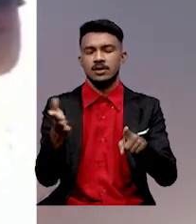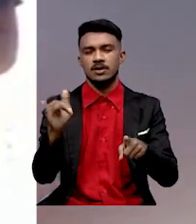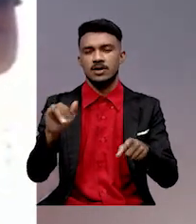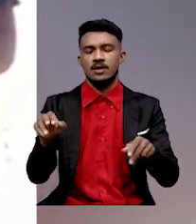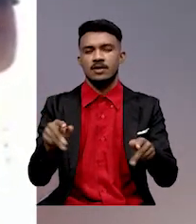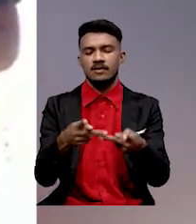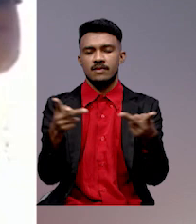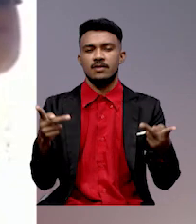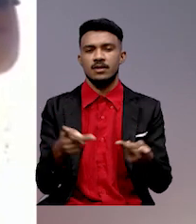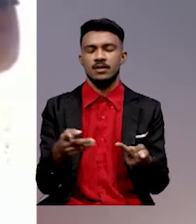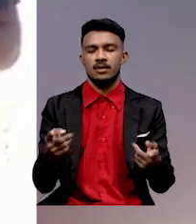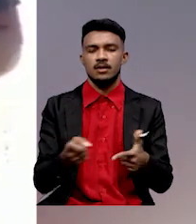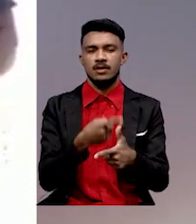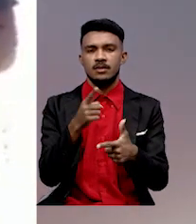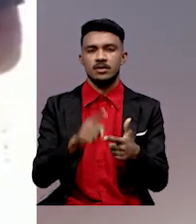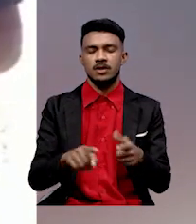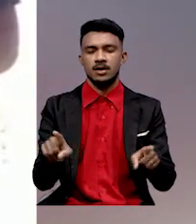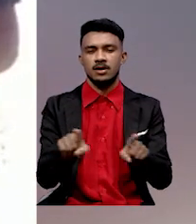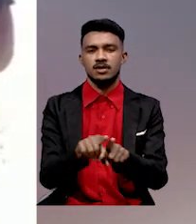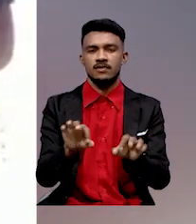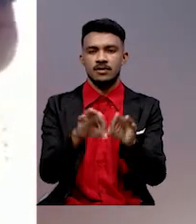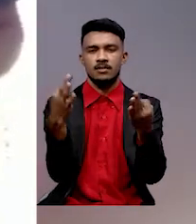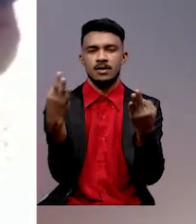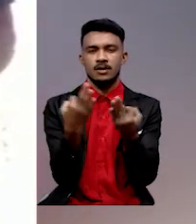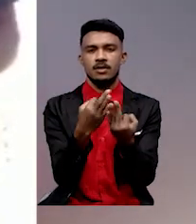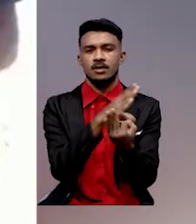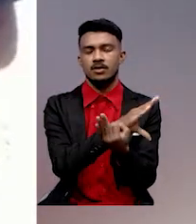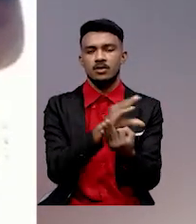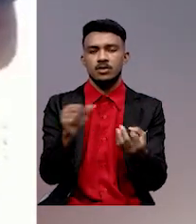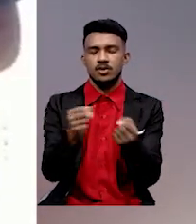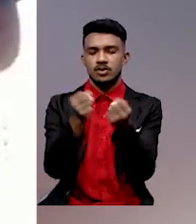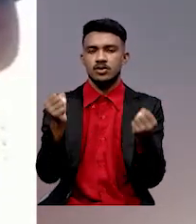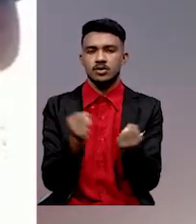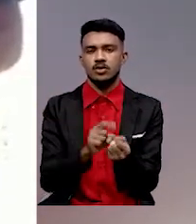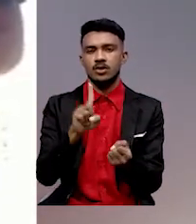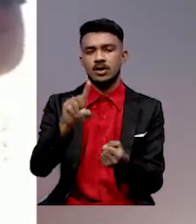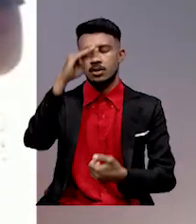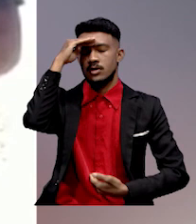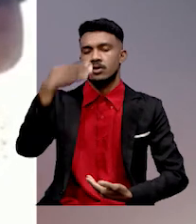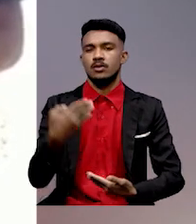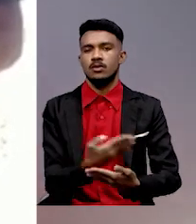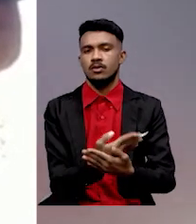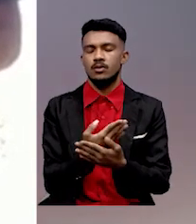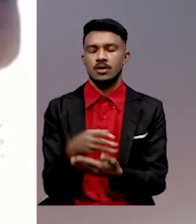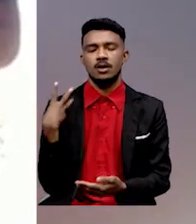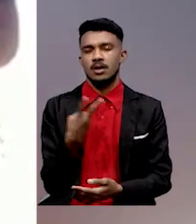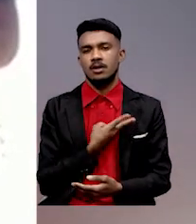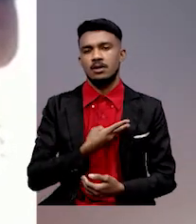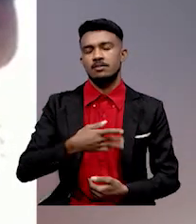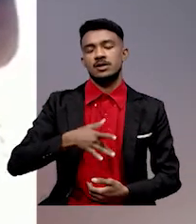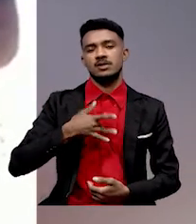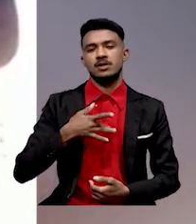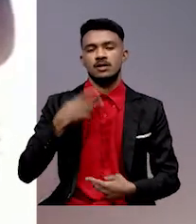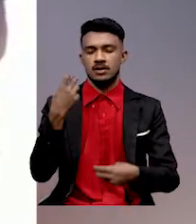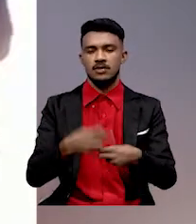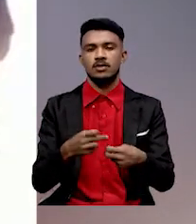toma tentang hanesan familia hanesan suku ida nene uan ami sentu preocupado mohon suba ita nena ilu